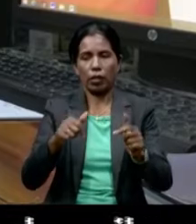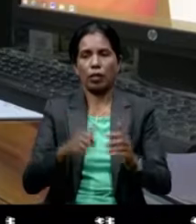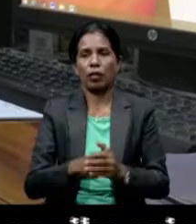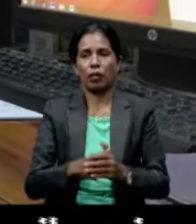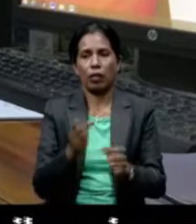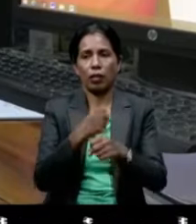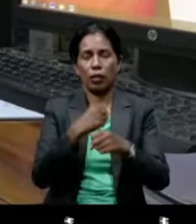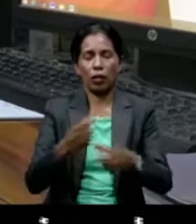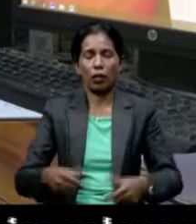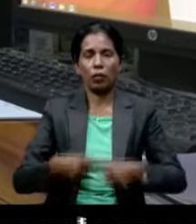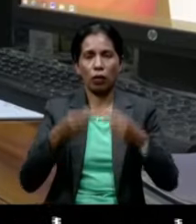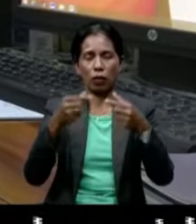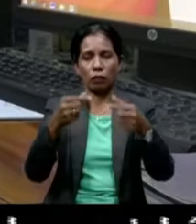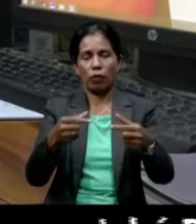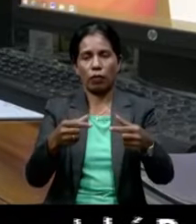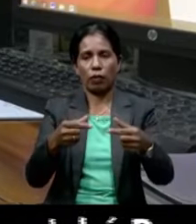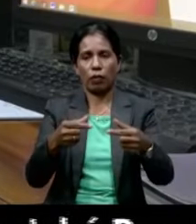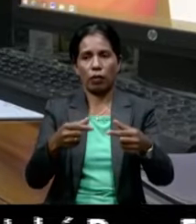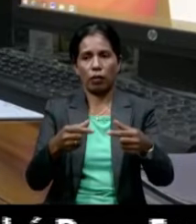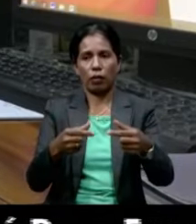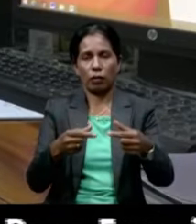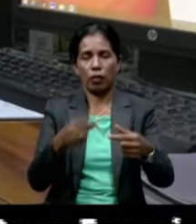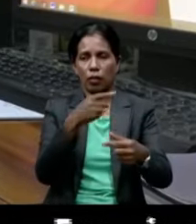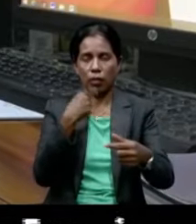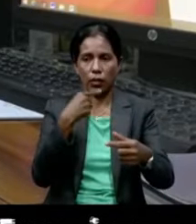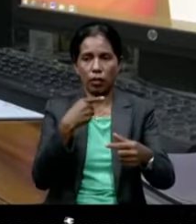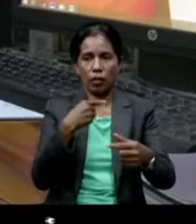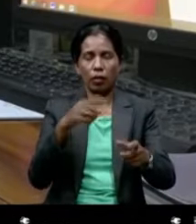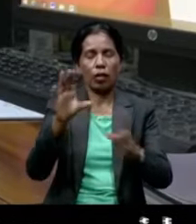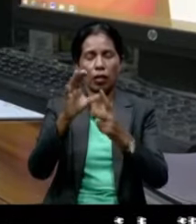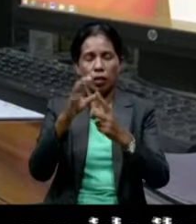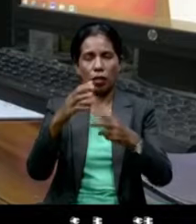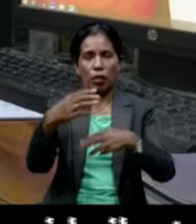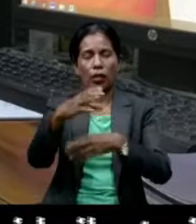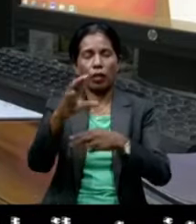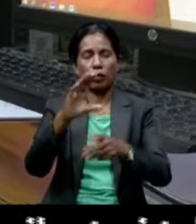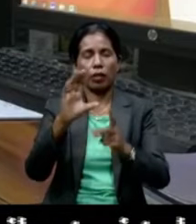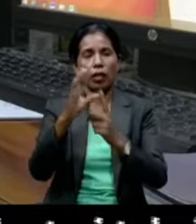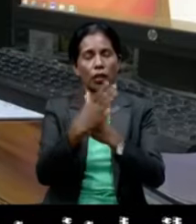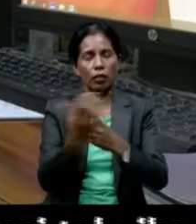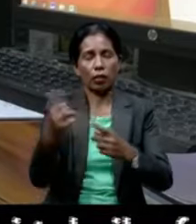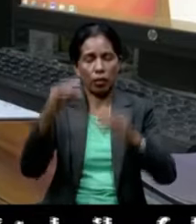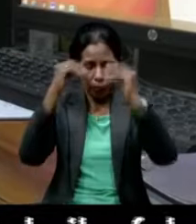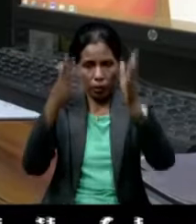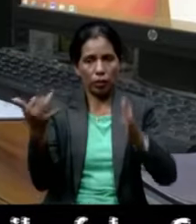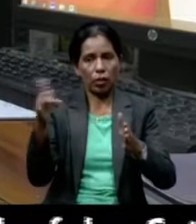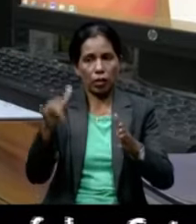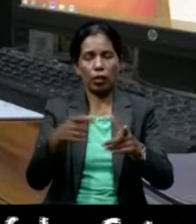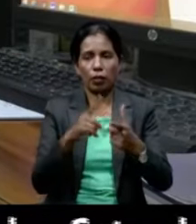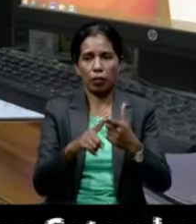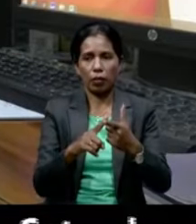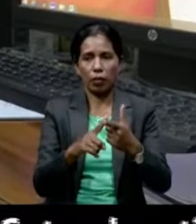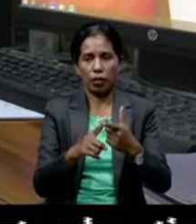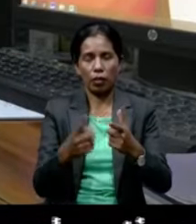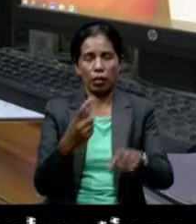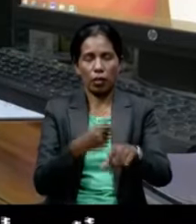halar jumu para foba irnebe turma sirnebe profesor lai ha depois arazan